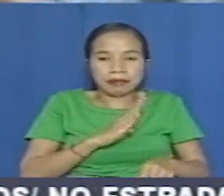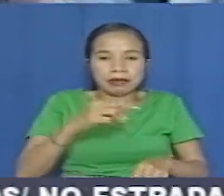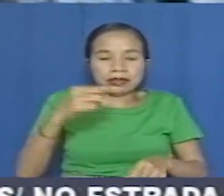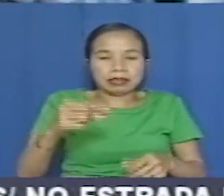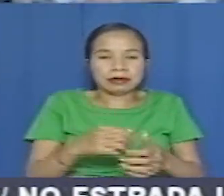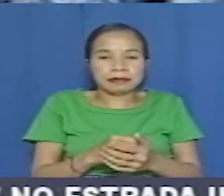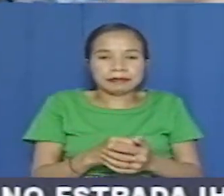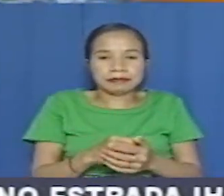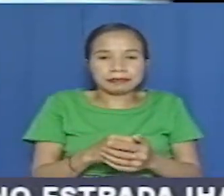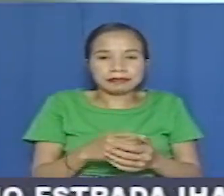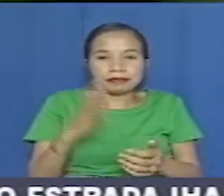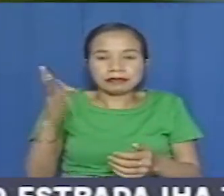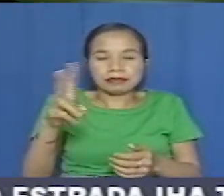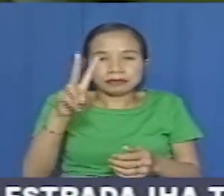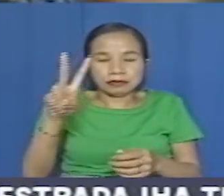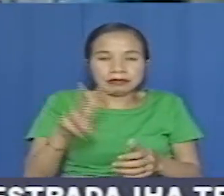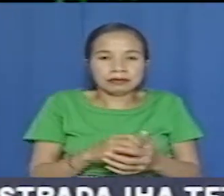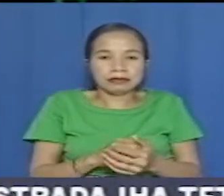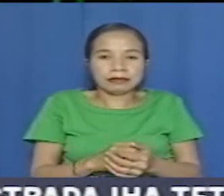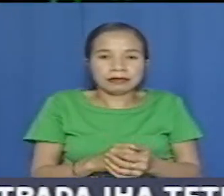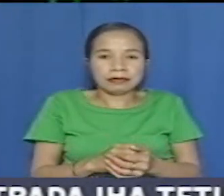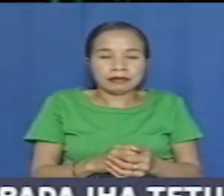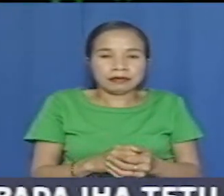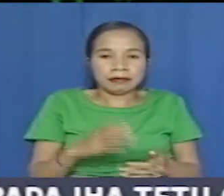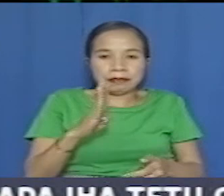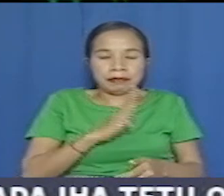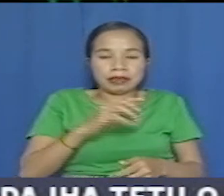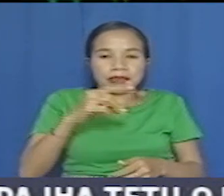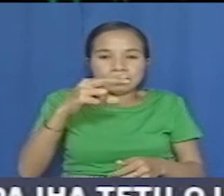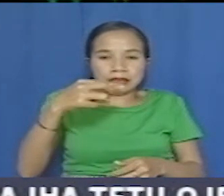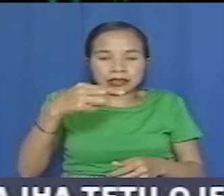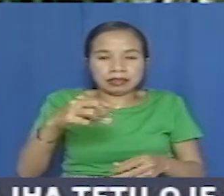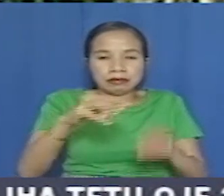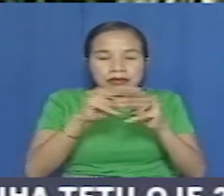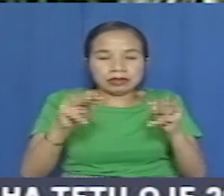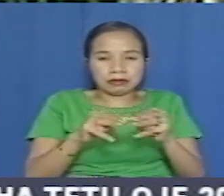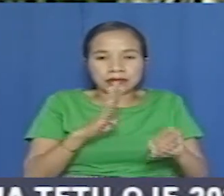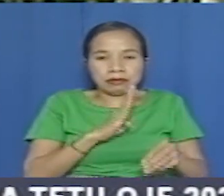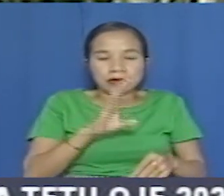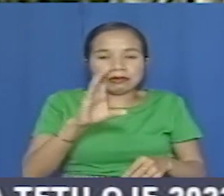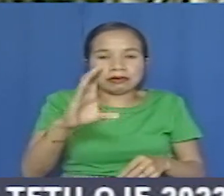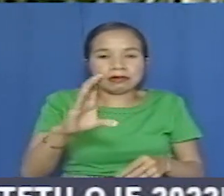na ihat nulu risen rua ya sukular sula post administrativo bagia municipi Baucau. Usi Baucau Mari Pedro Barteteli.